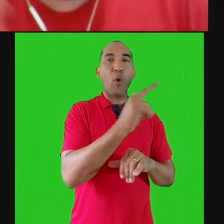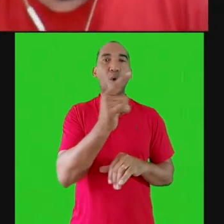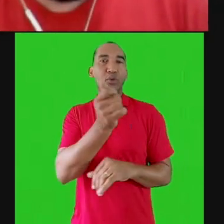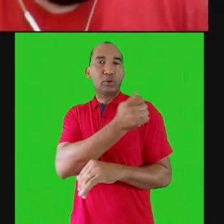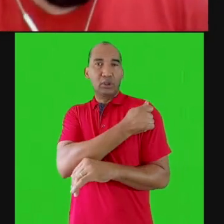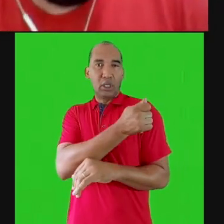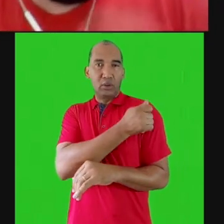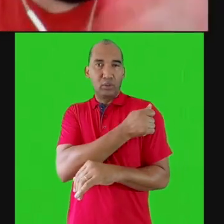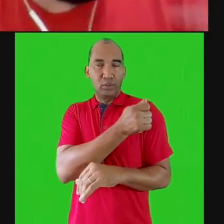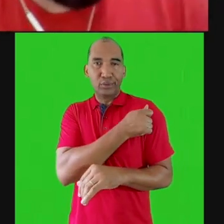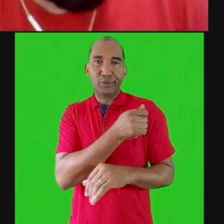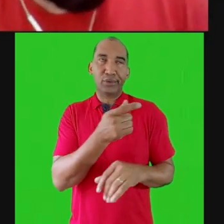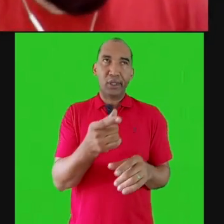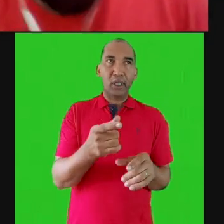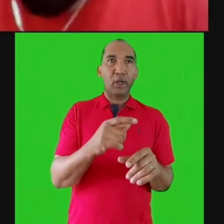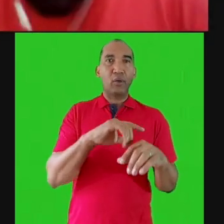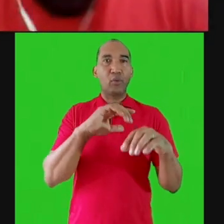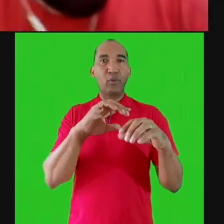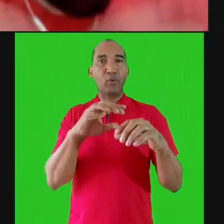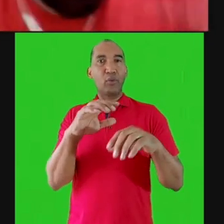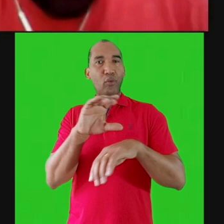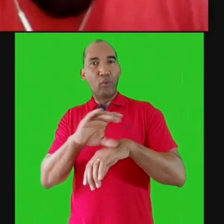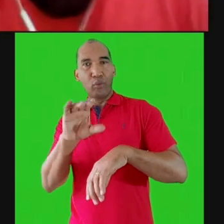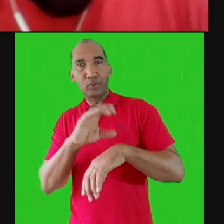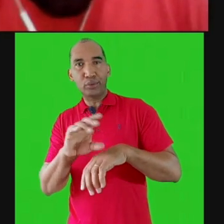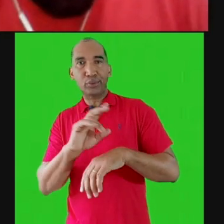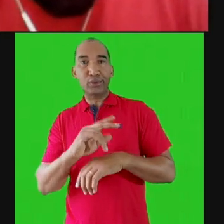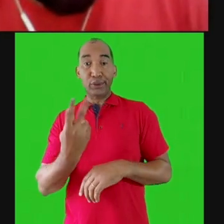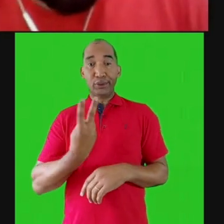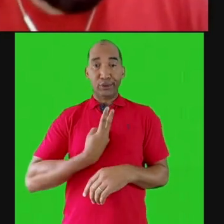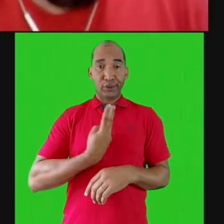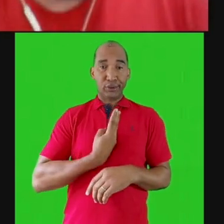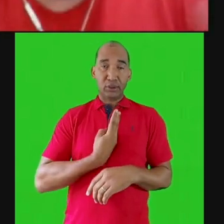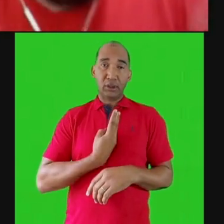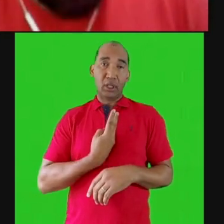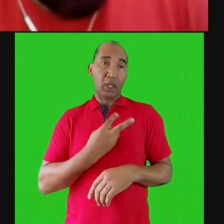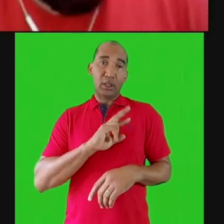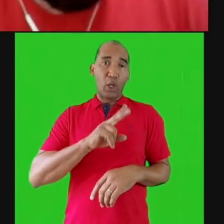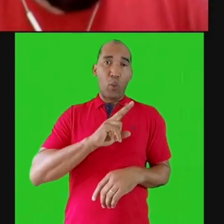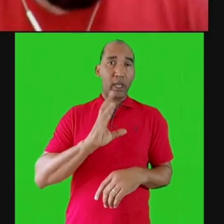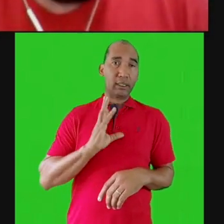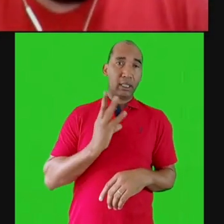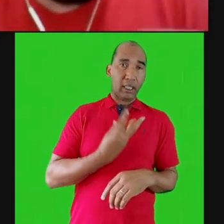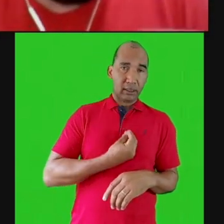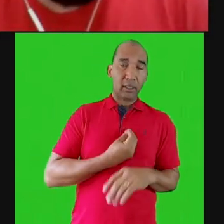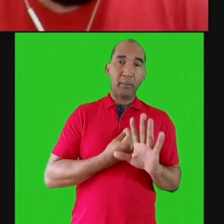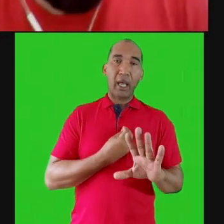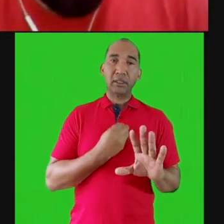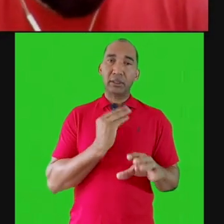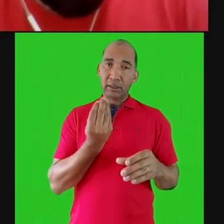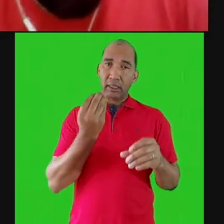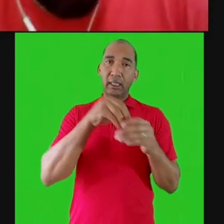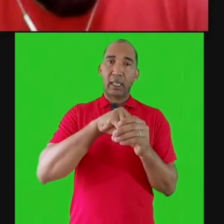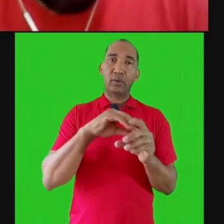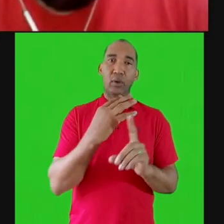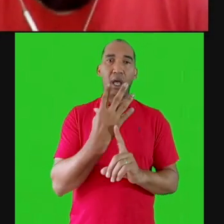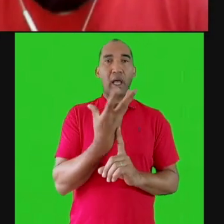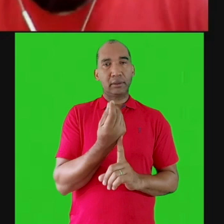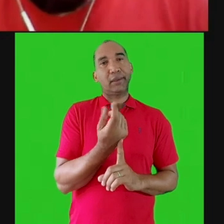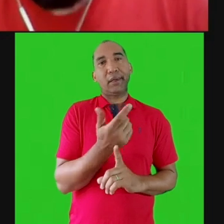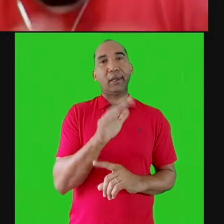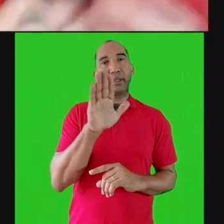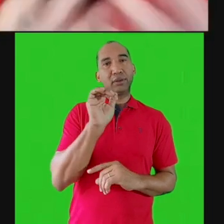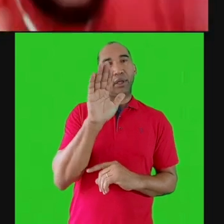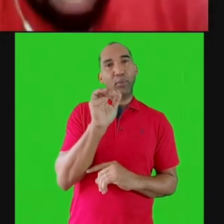meus, tanto de curso de produção quanto de atuação, pessoas cis, pessoas que não eram trans, mas já estão dentro da arte. E isso foi reverberando do Brasil afora. E aí a gente